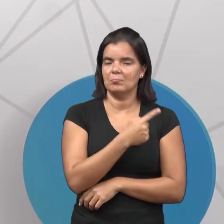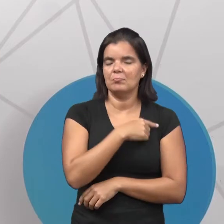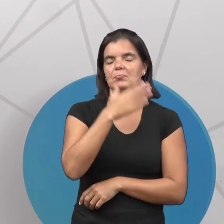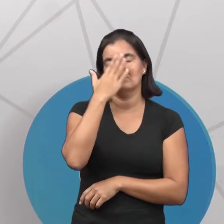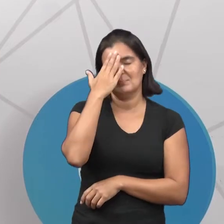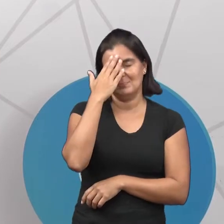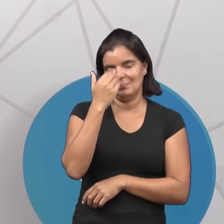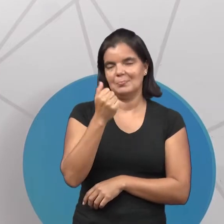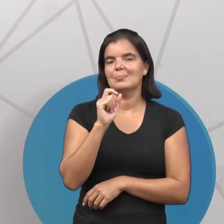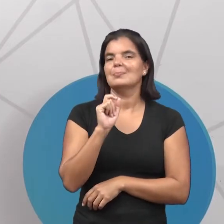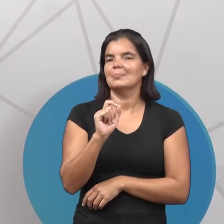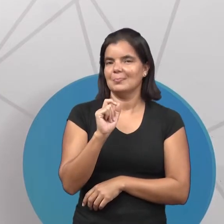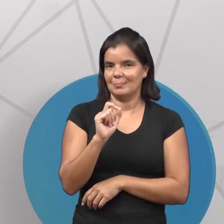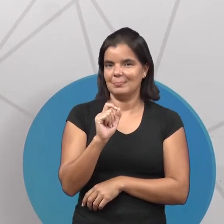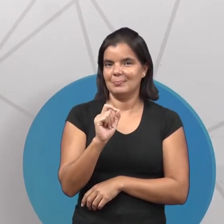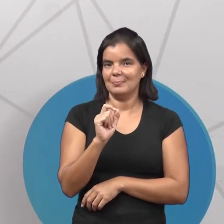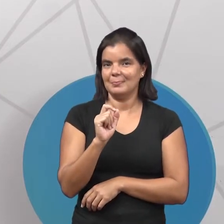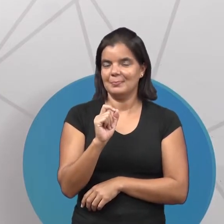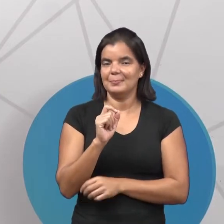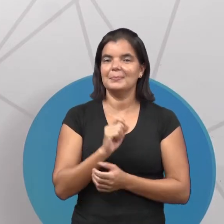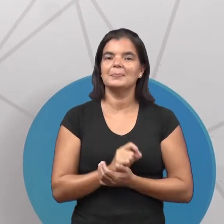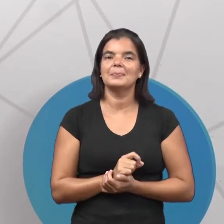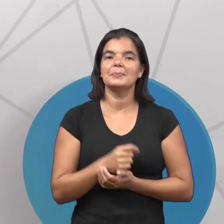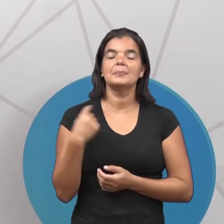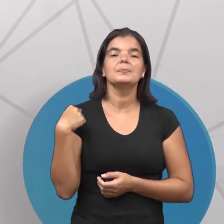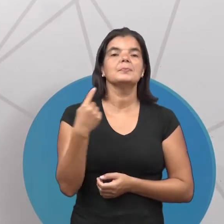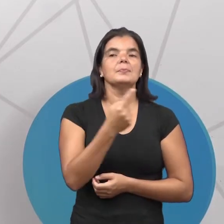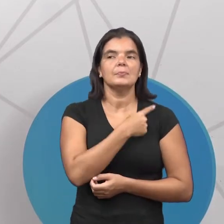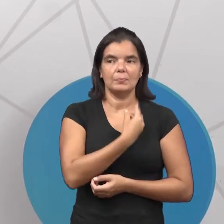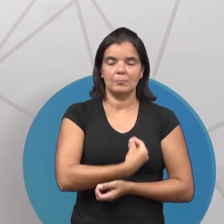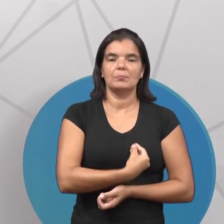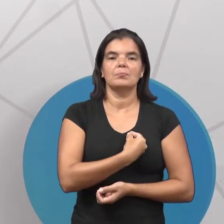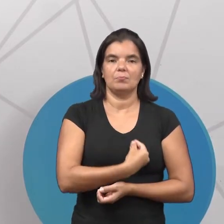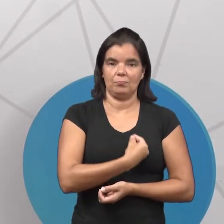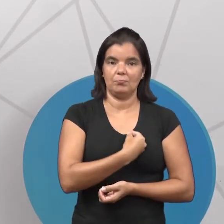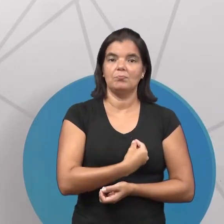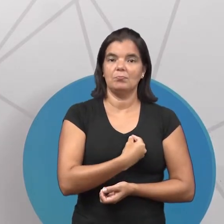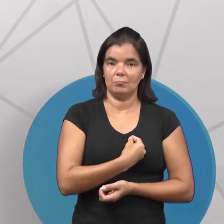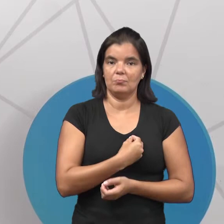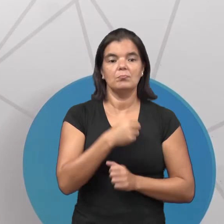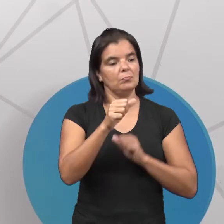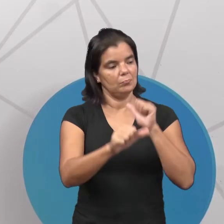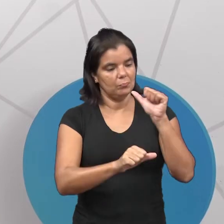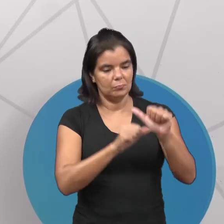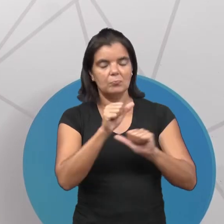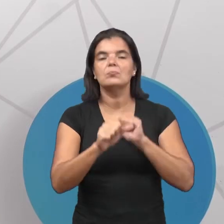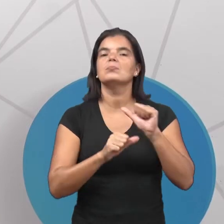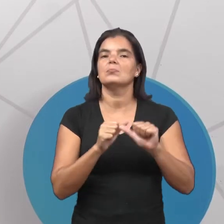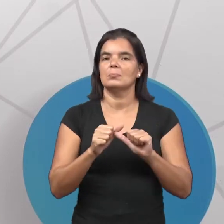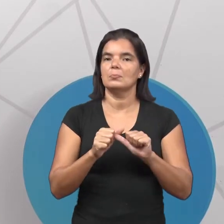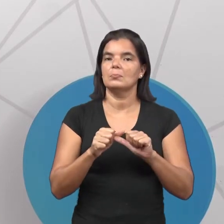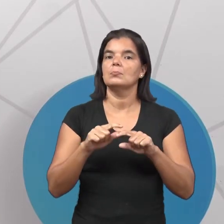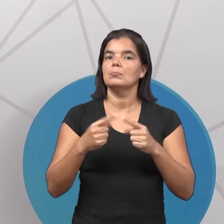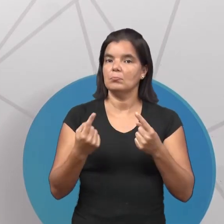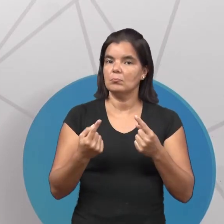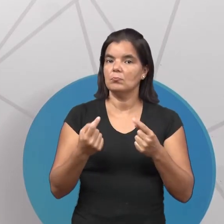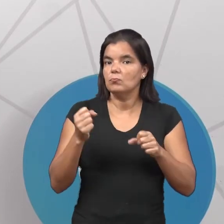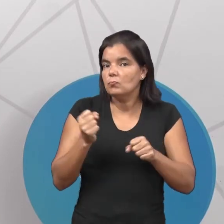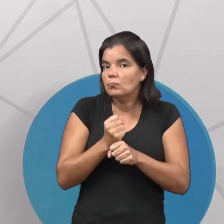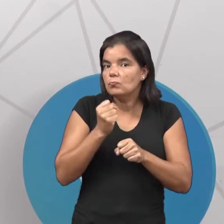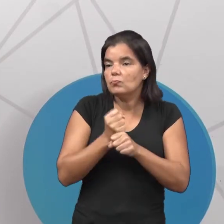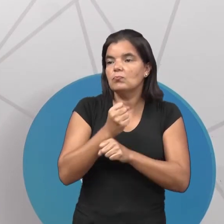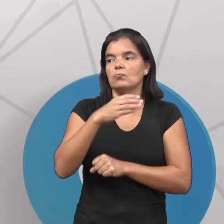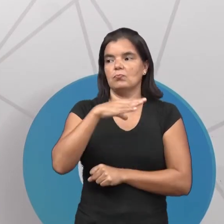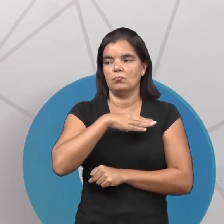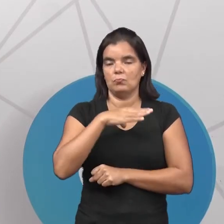sabemos muito bem o que ele é. Nós convivemos no espaço e nós modificamos o espaço. E com a construção da